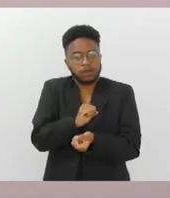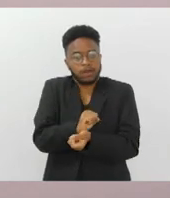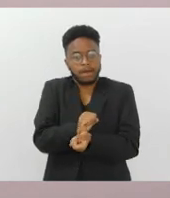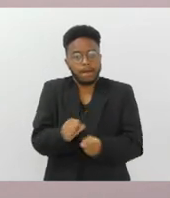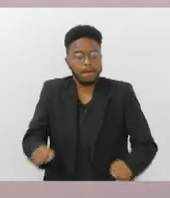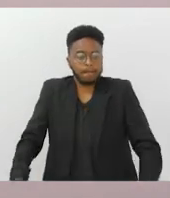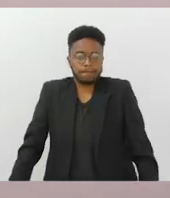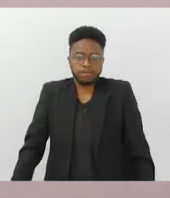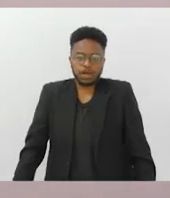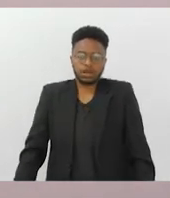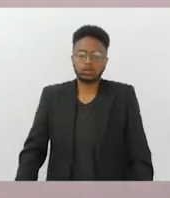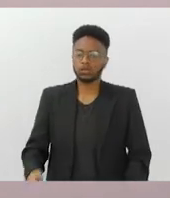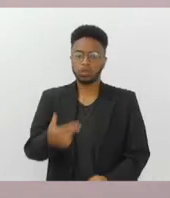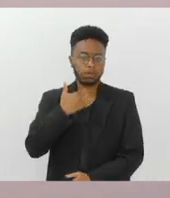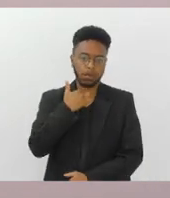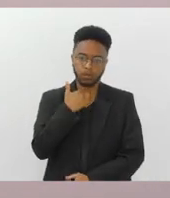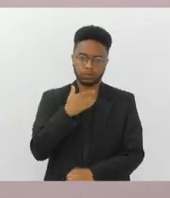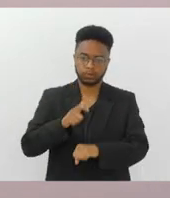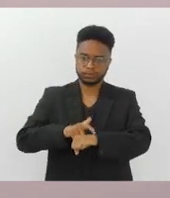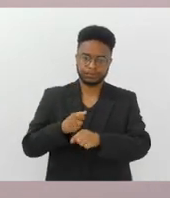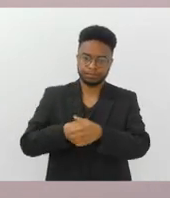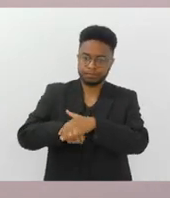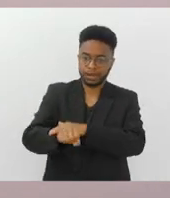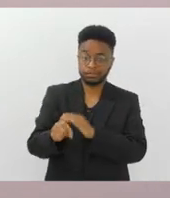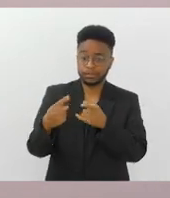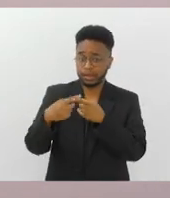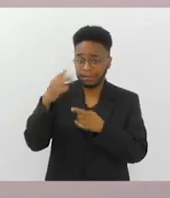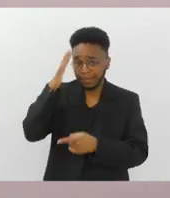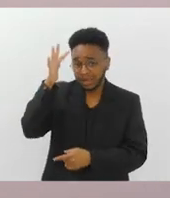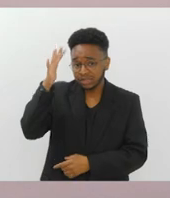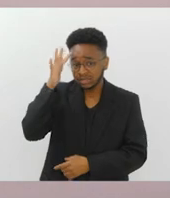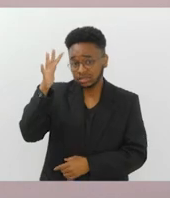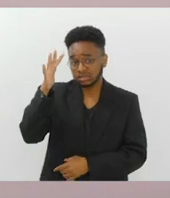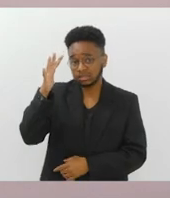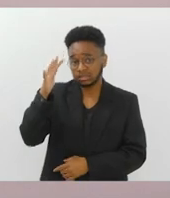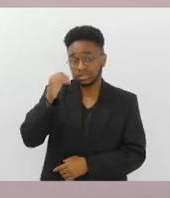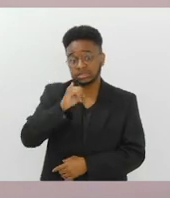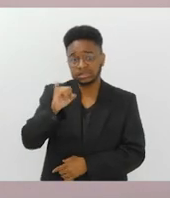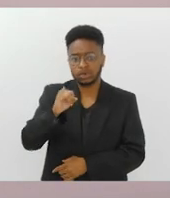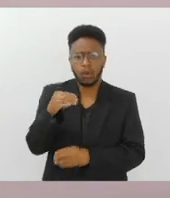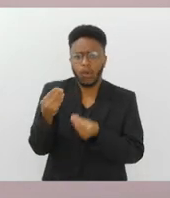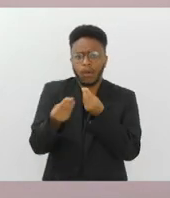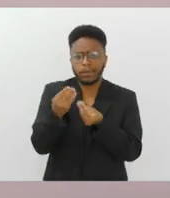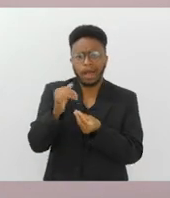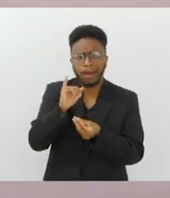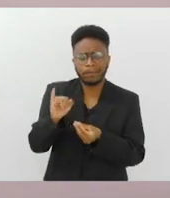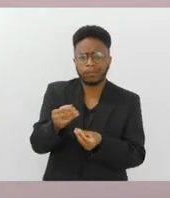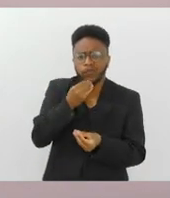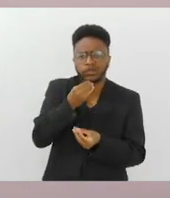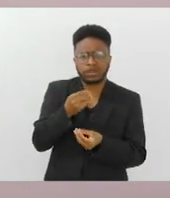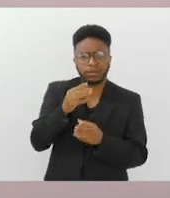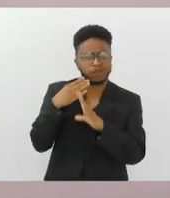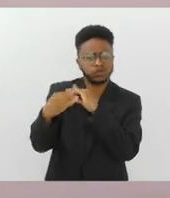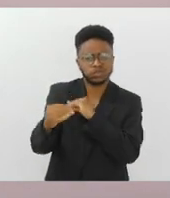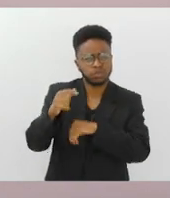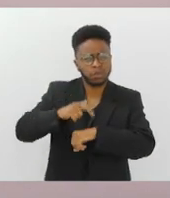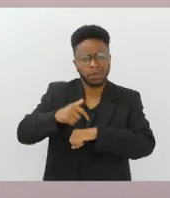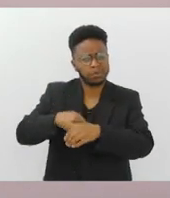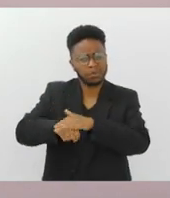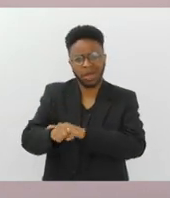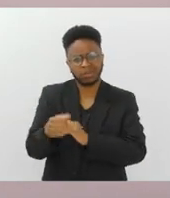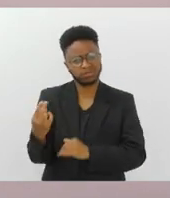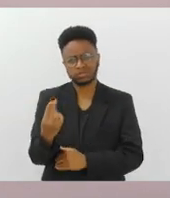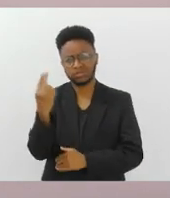mobilizadas ou algemadas no momento do parto. Porque você imagina uma pessoa aproveitar para fugir na hora que está parindo. Isso é